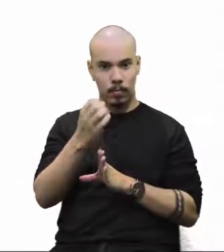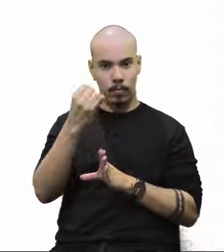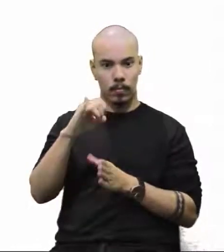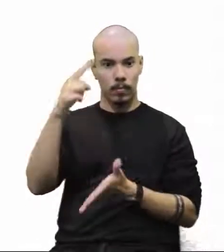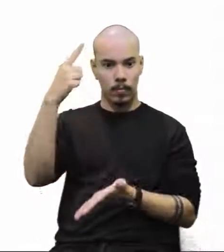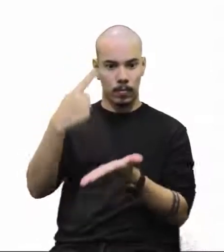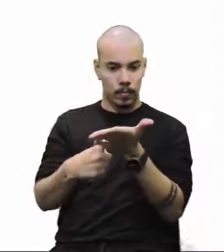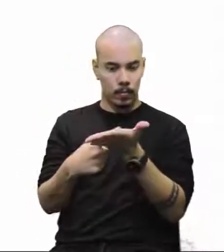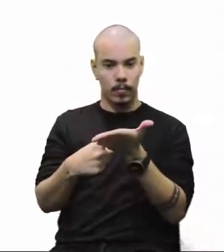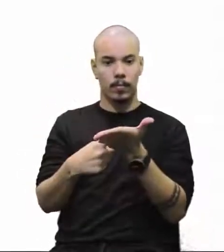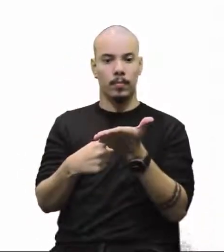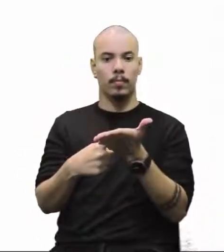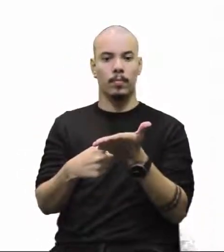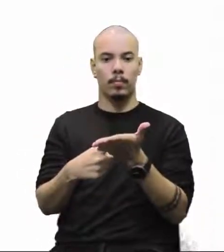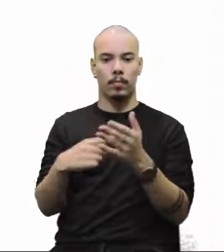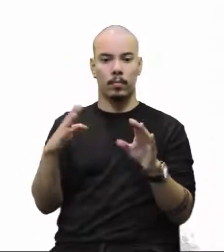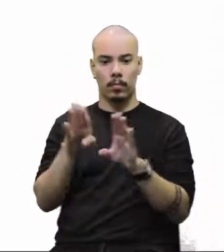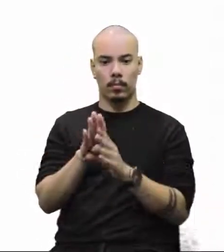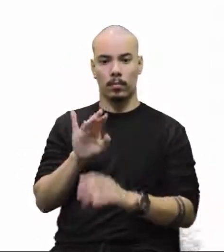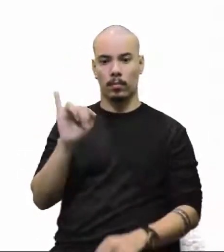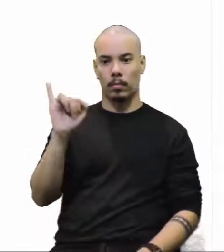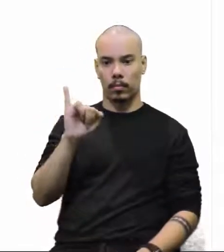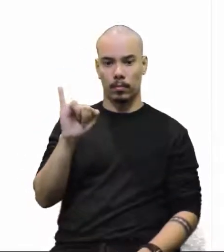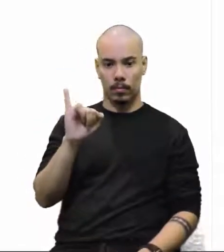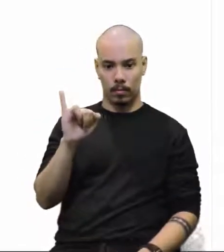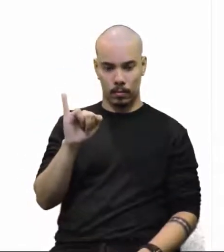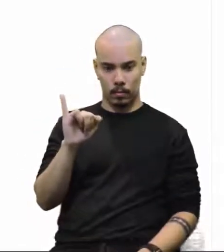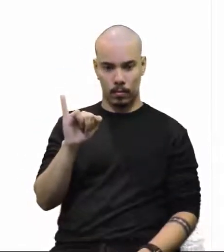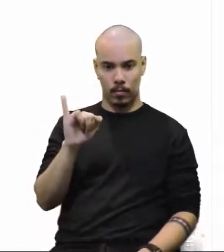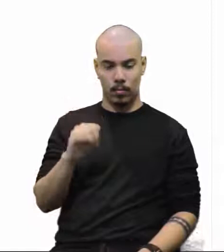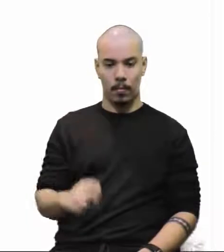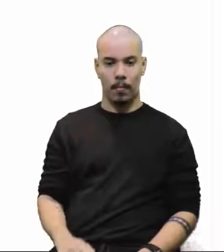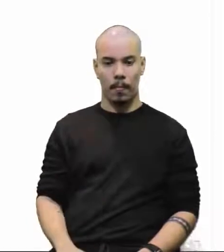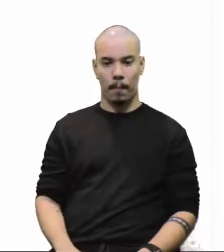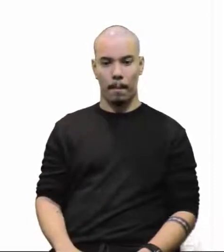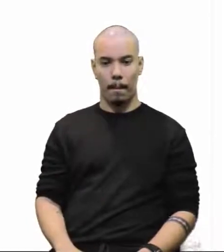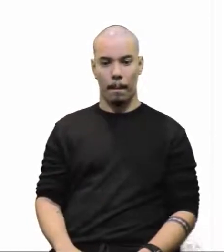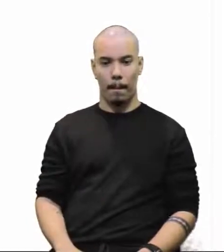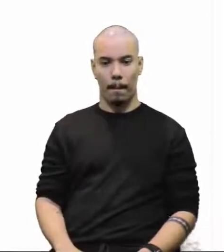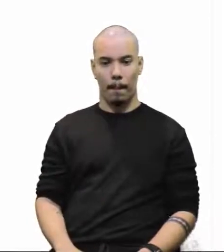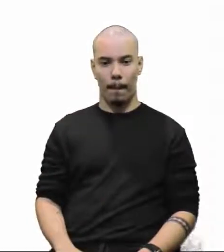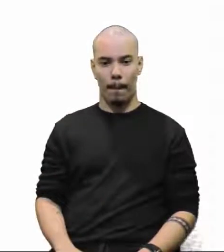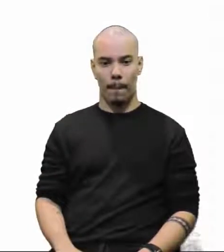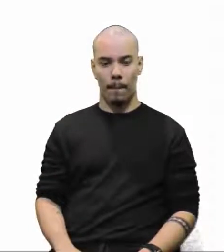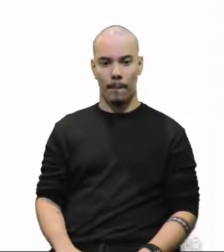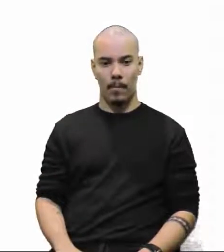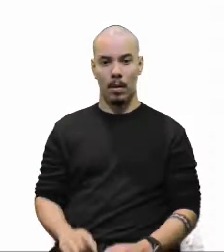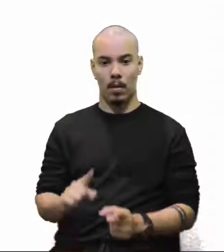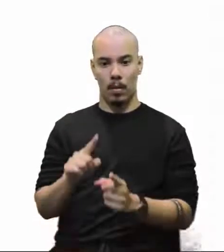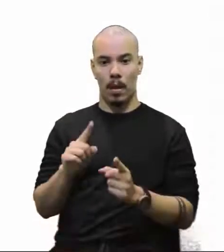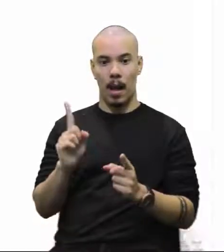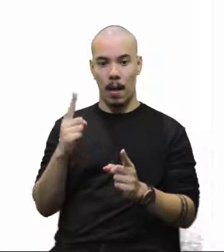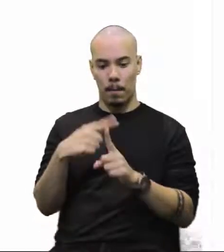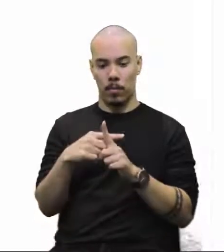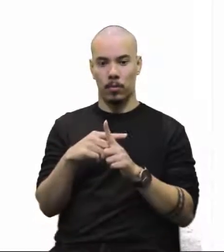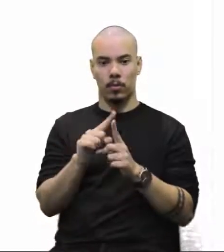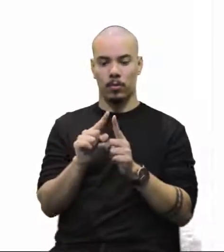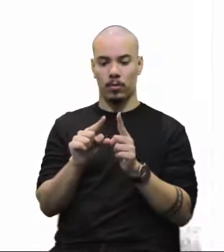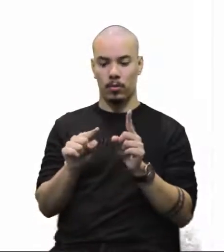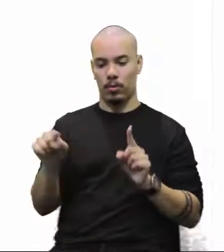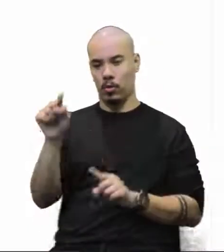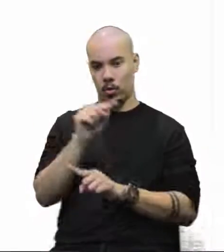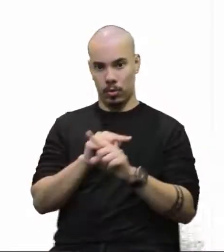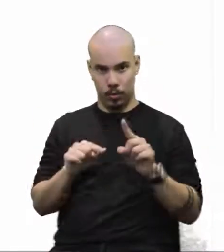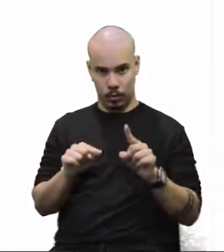convencional, Anderson, e está nessa direção e nessa, né? Justamente. Sentido positivo. Gira, né? Positivo